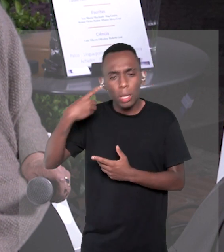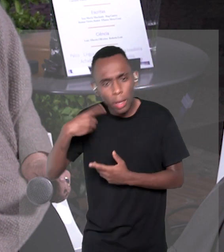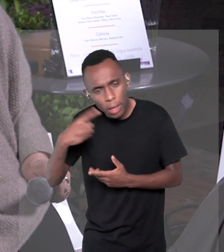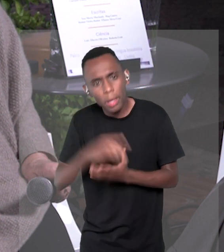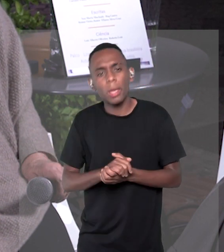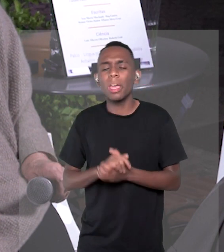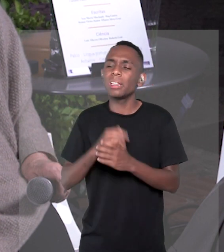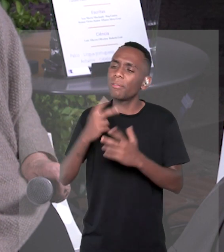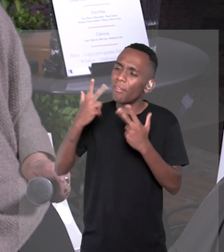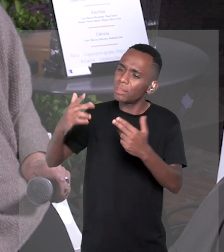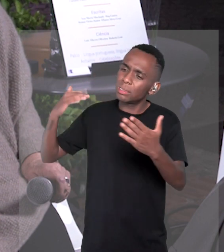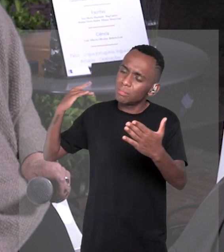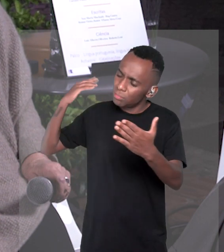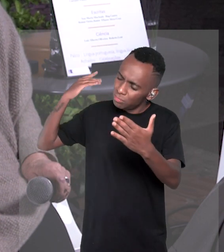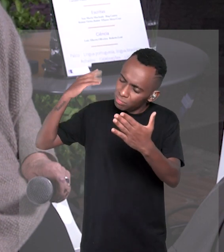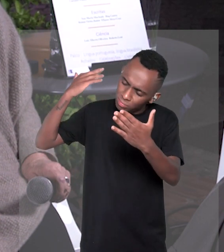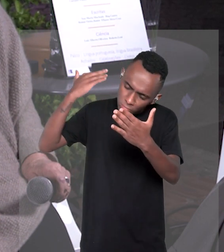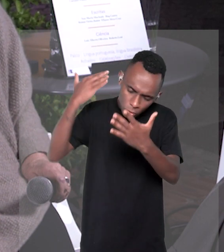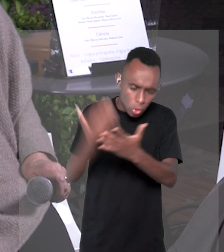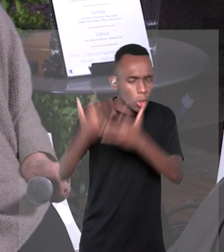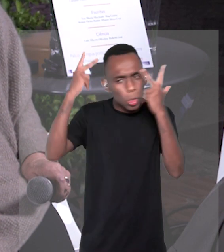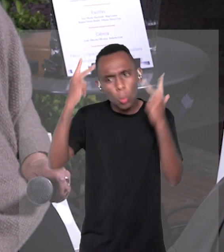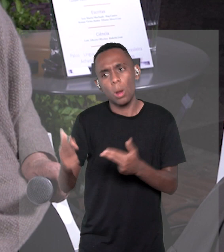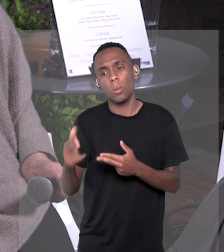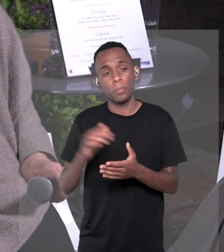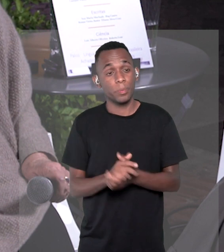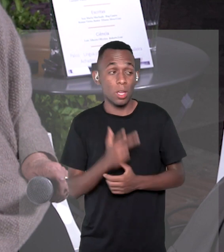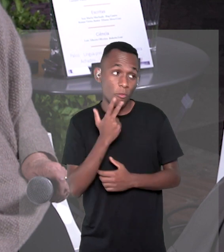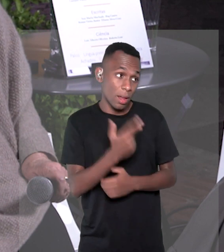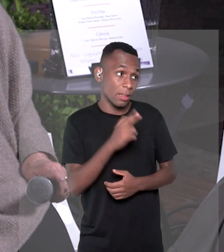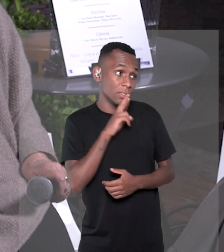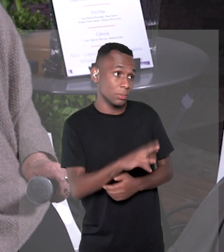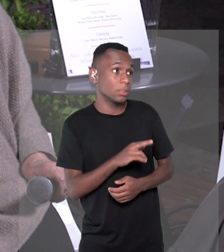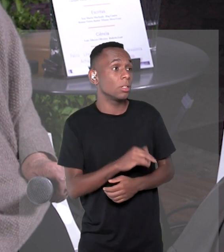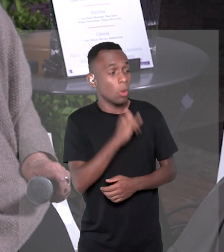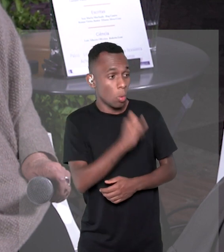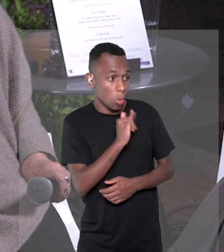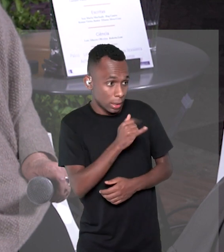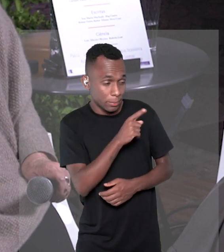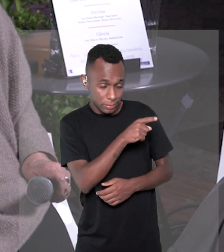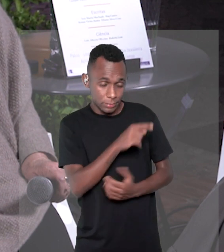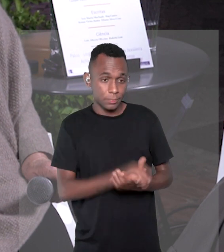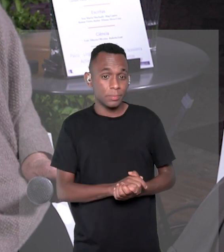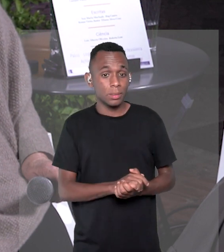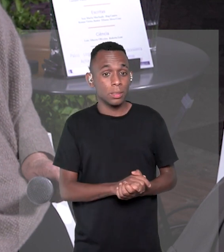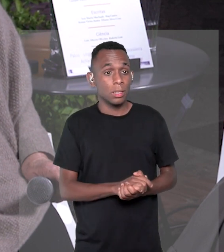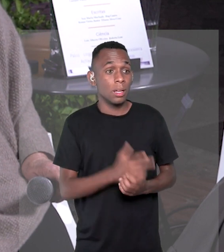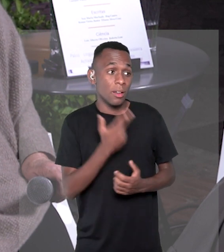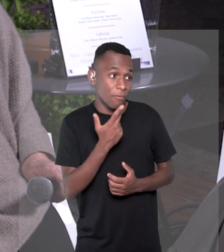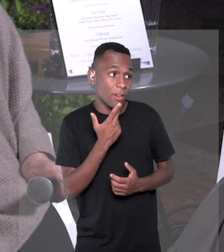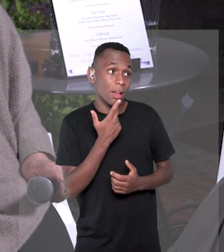filha, que tem 16 anos, resolveu que ela quer ser igual a senhora. Ela vai fazer direito, ela